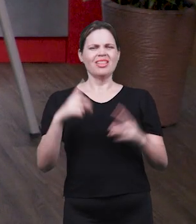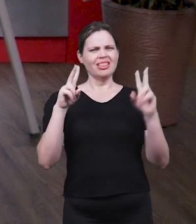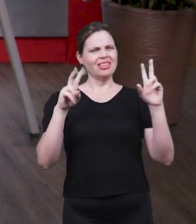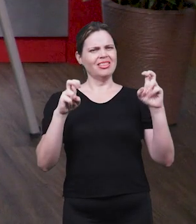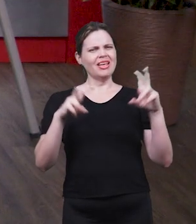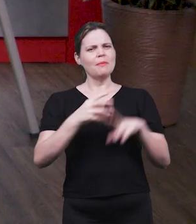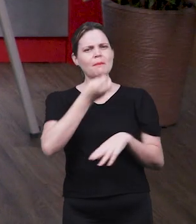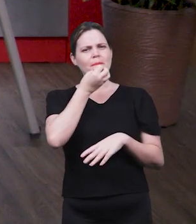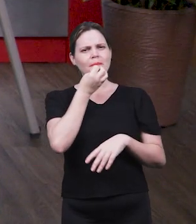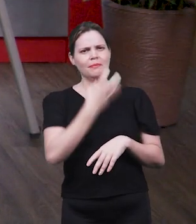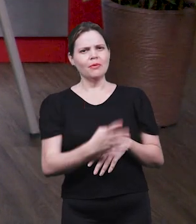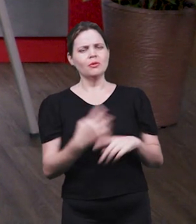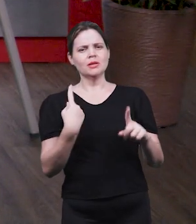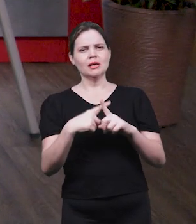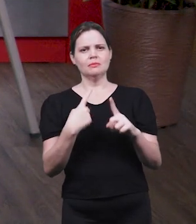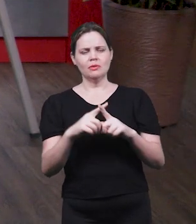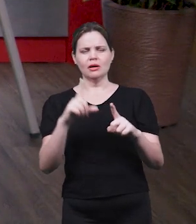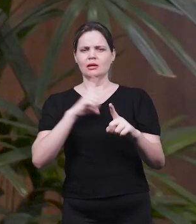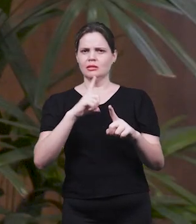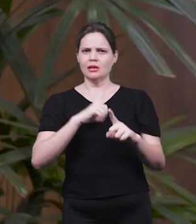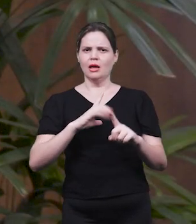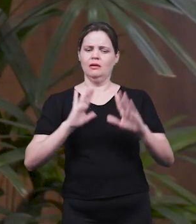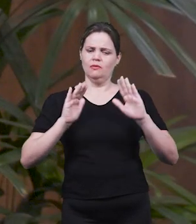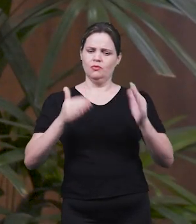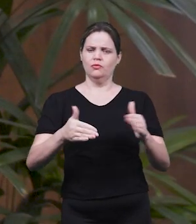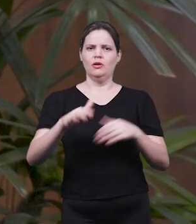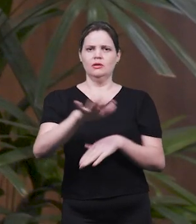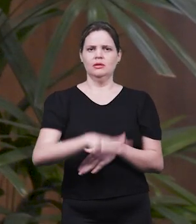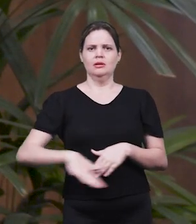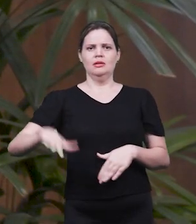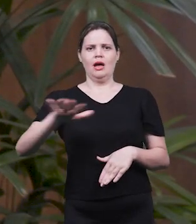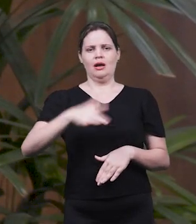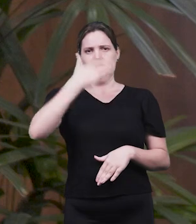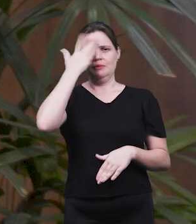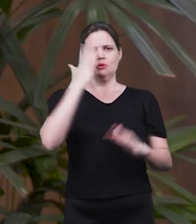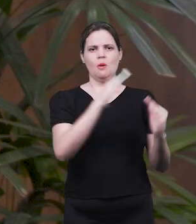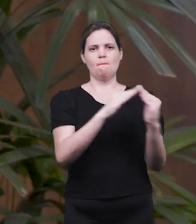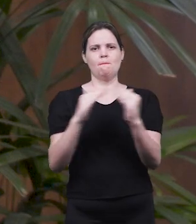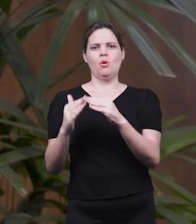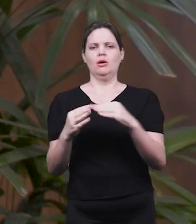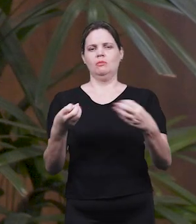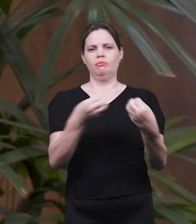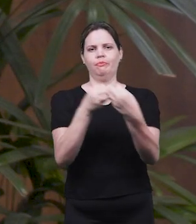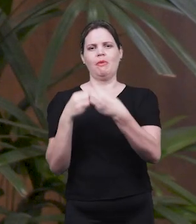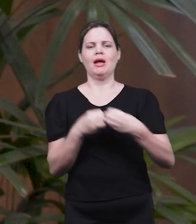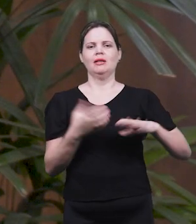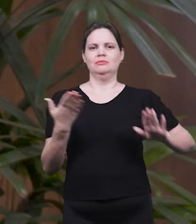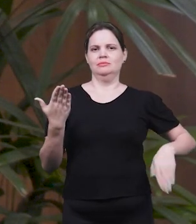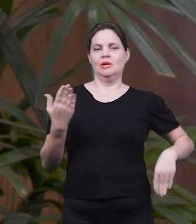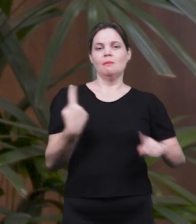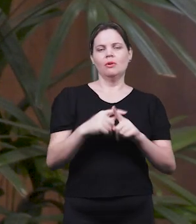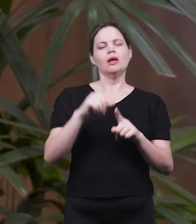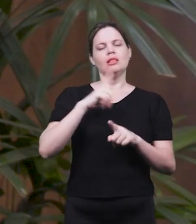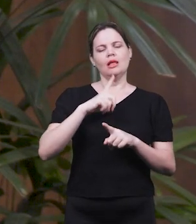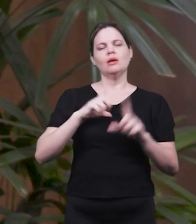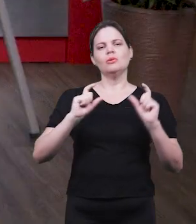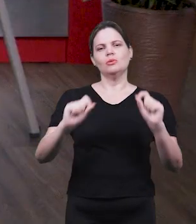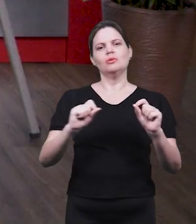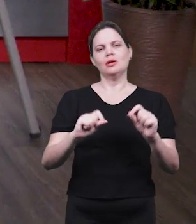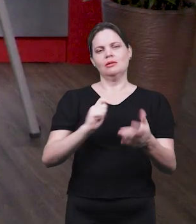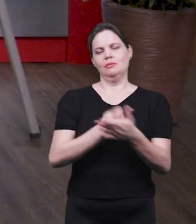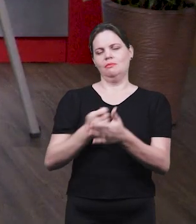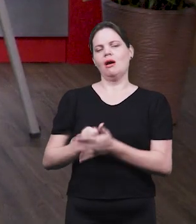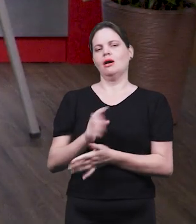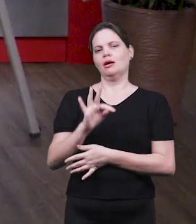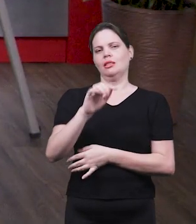impacta diretamente os moradores, né, da área litorânea, né, que sofrem muitas vezes com a incidência dessa taxa, né?